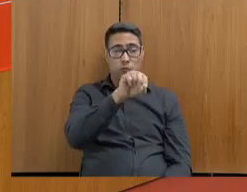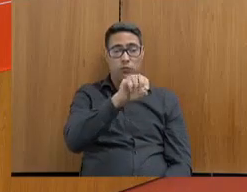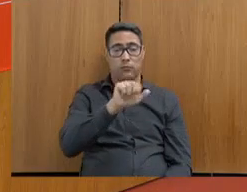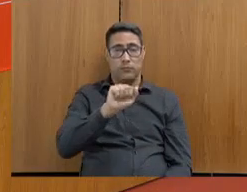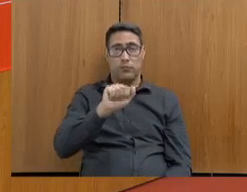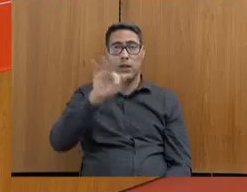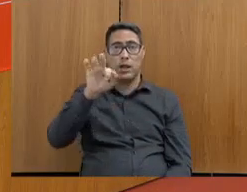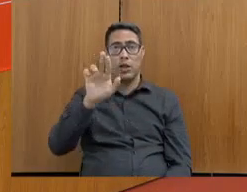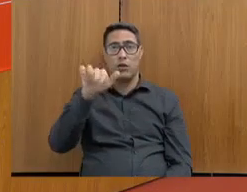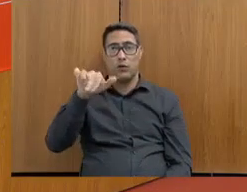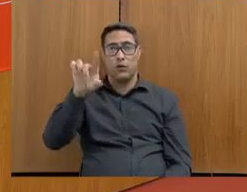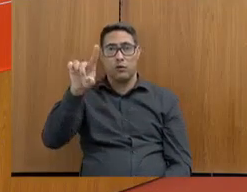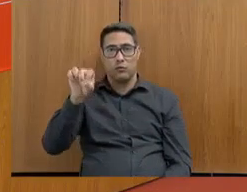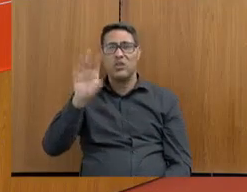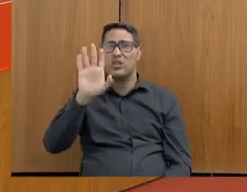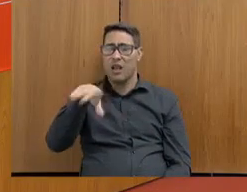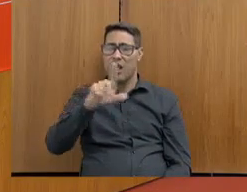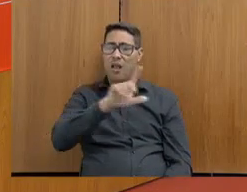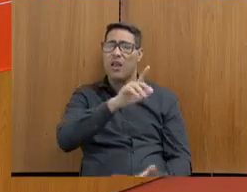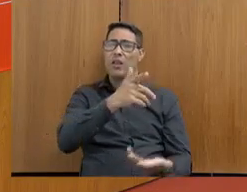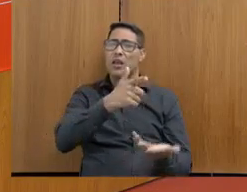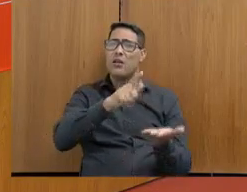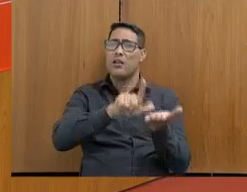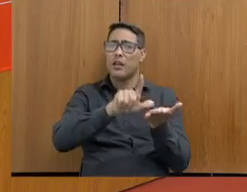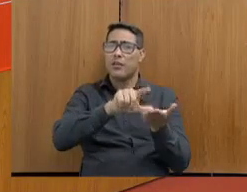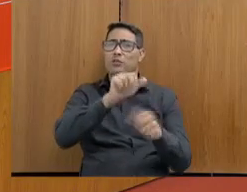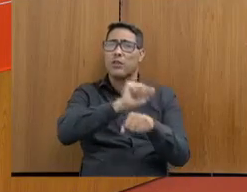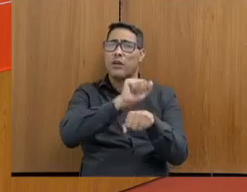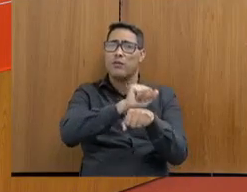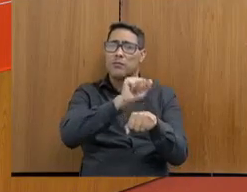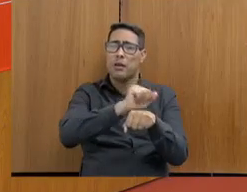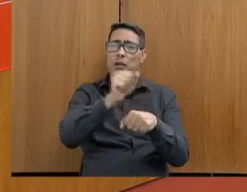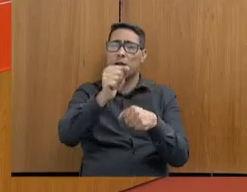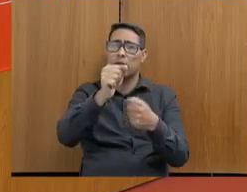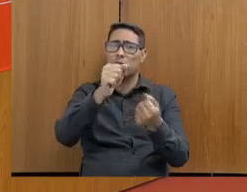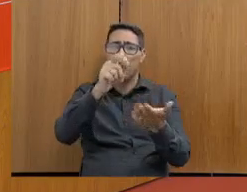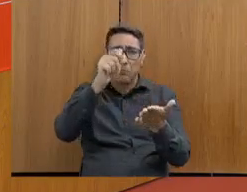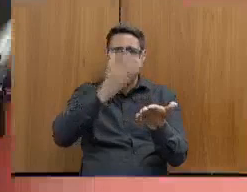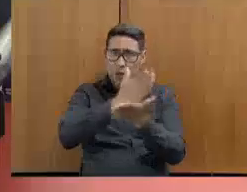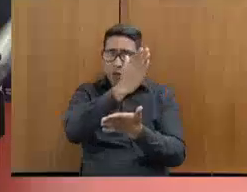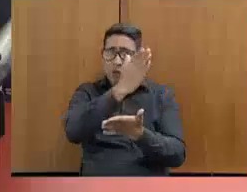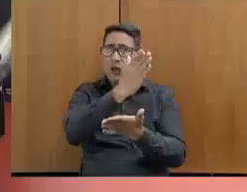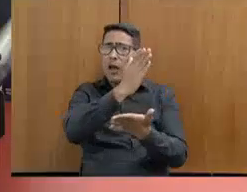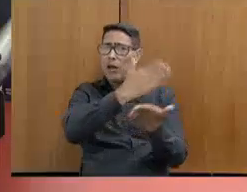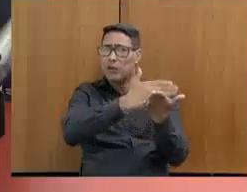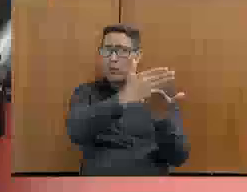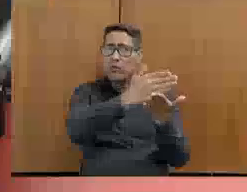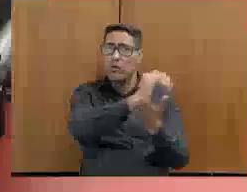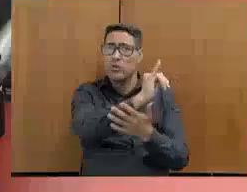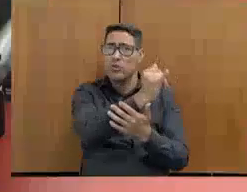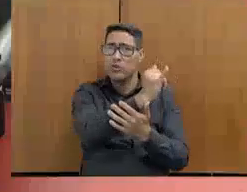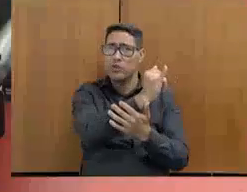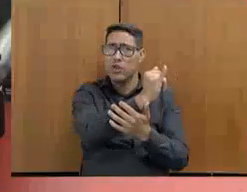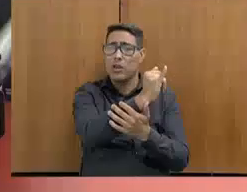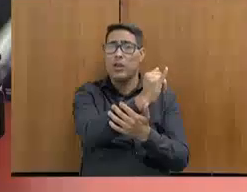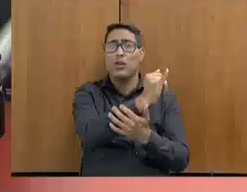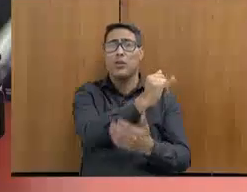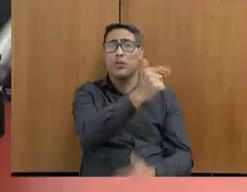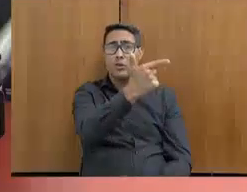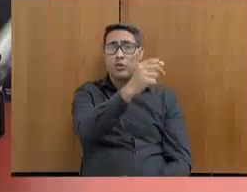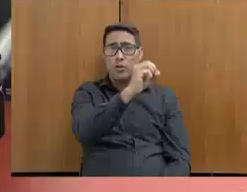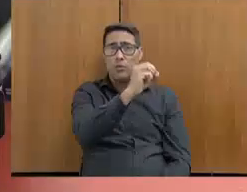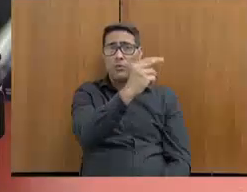que já estava em andamento né Doutor Guilherme recurso Ele apontou em janeiro janeiro de 2023